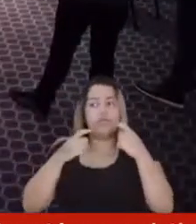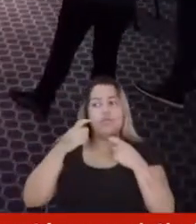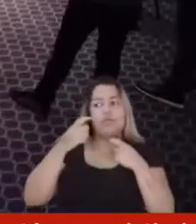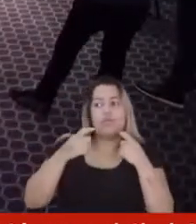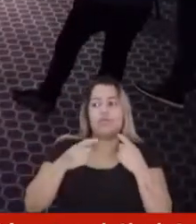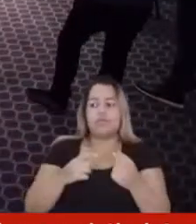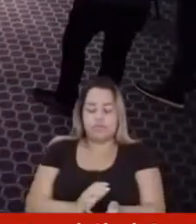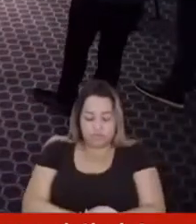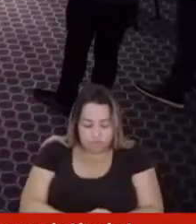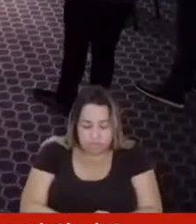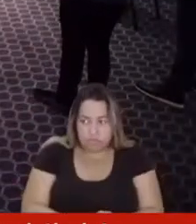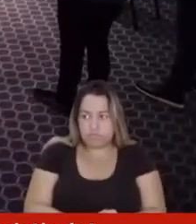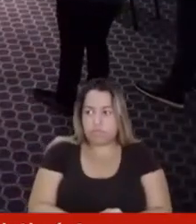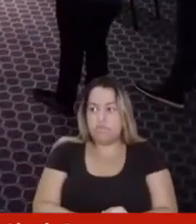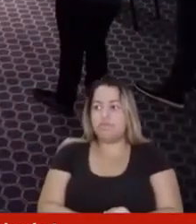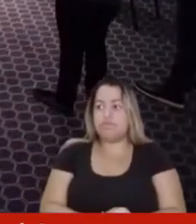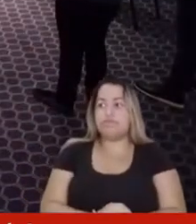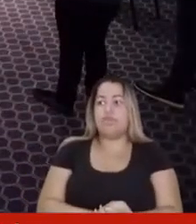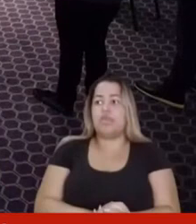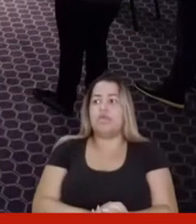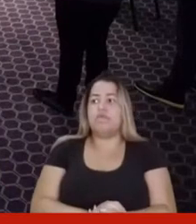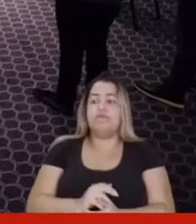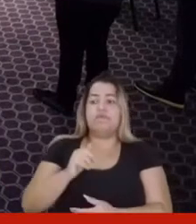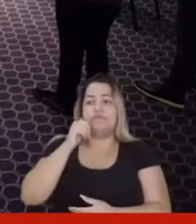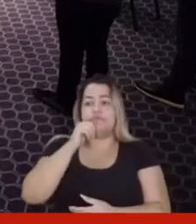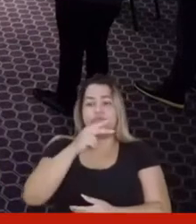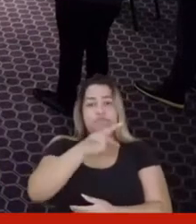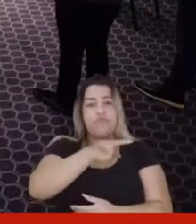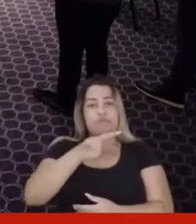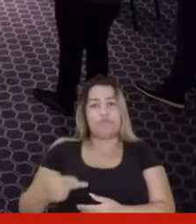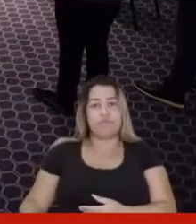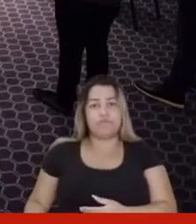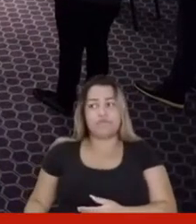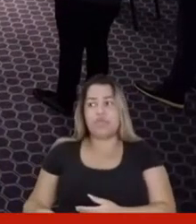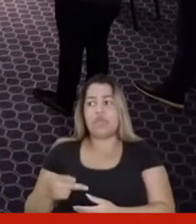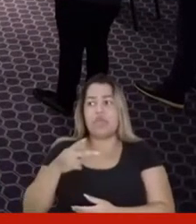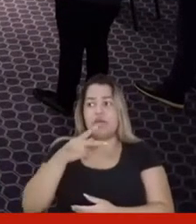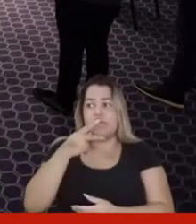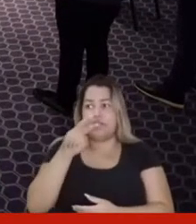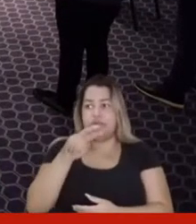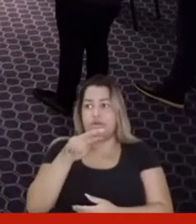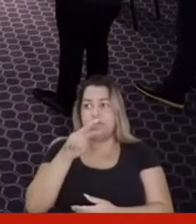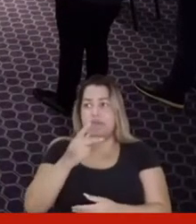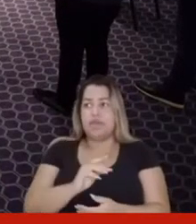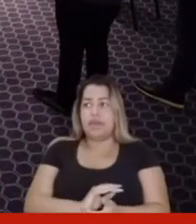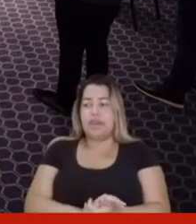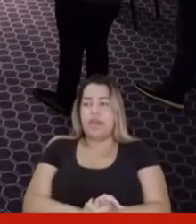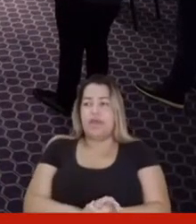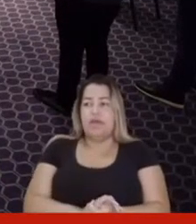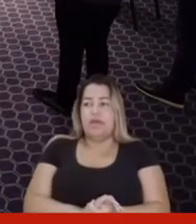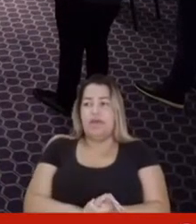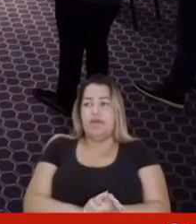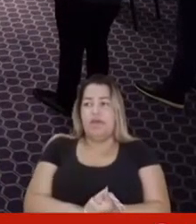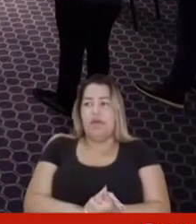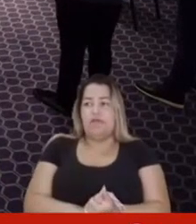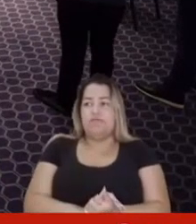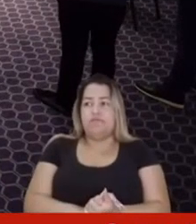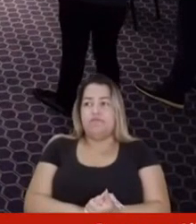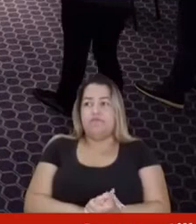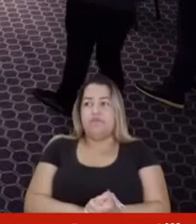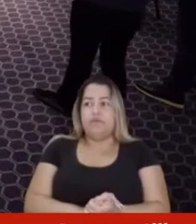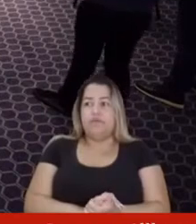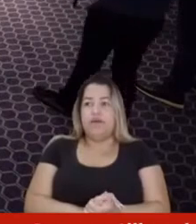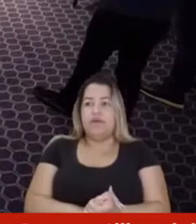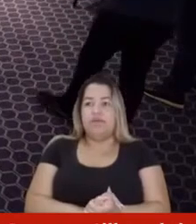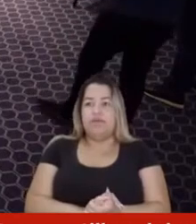Não sei se os presidentes... Vocês querem falar, Paulinho? Você não esquece, queira, não? Oi, gente. Obrigada. Viu?